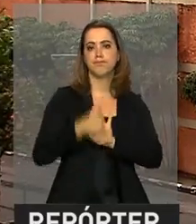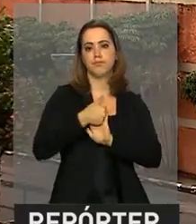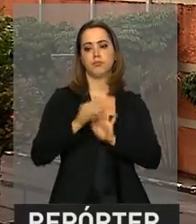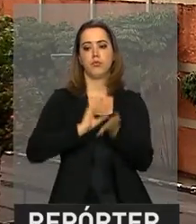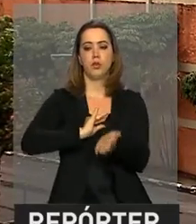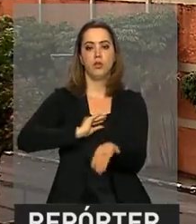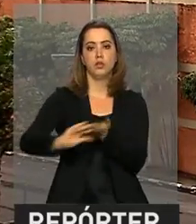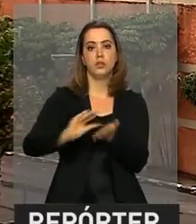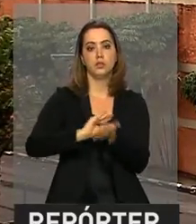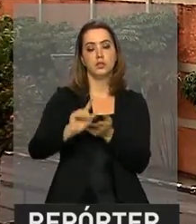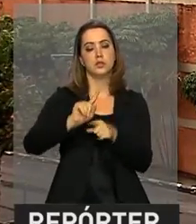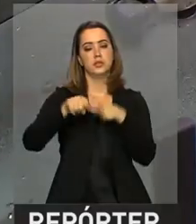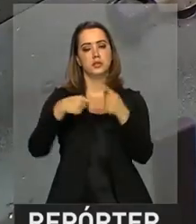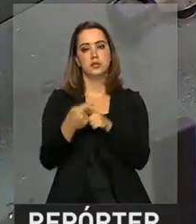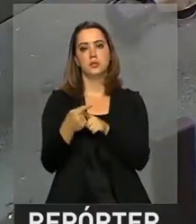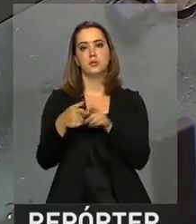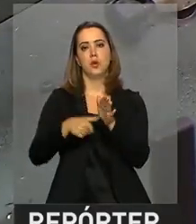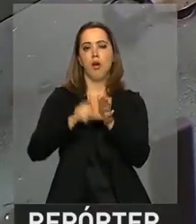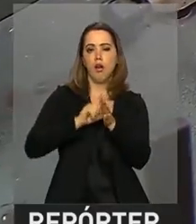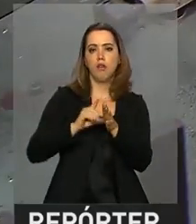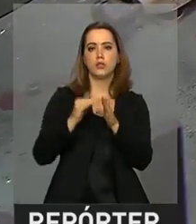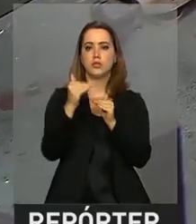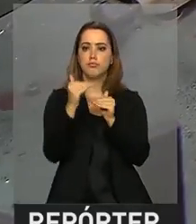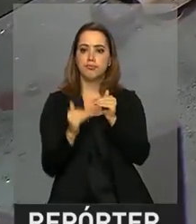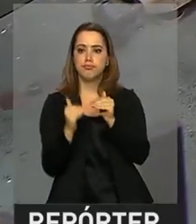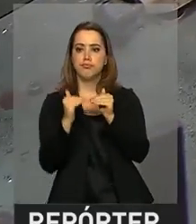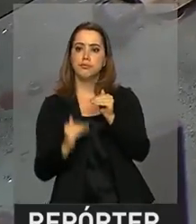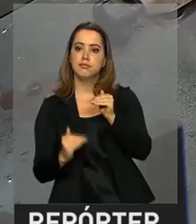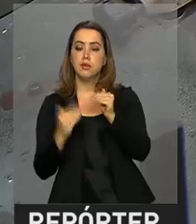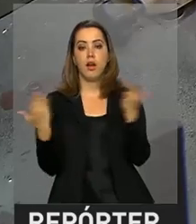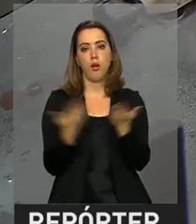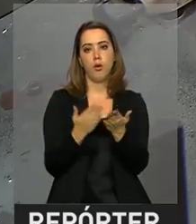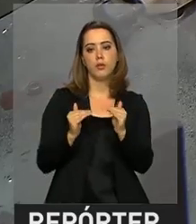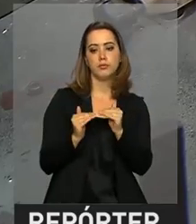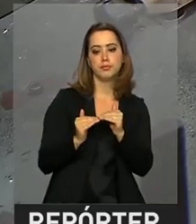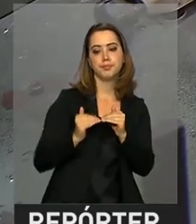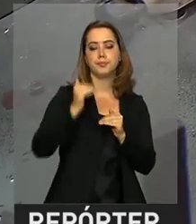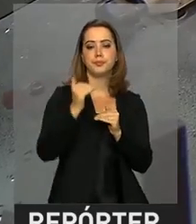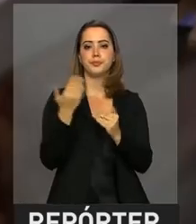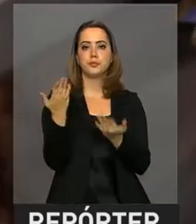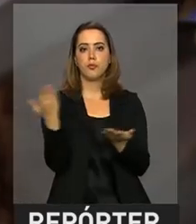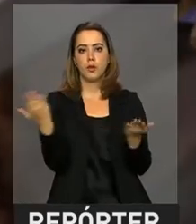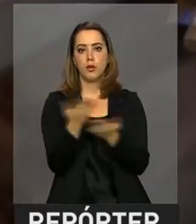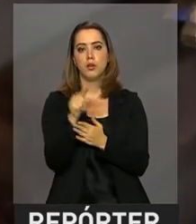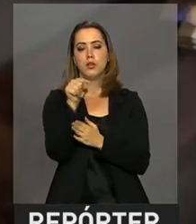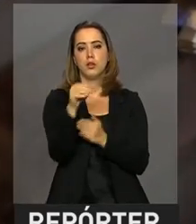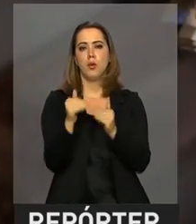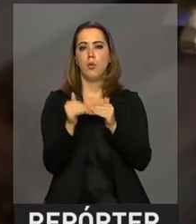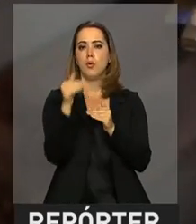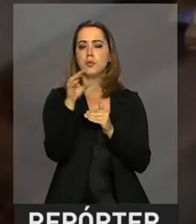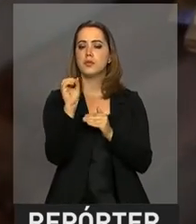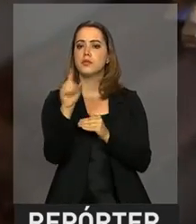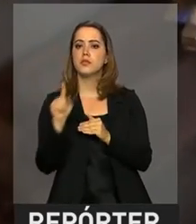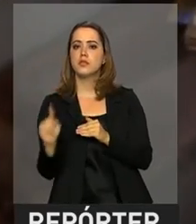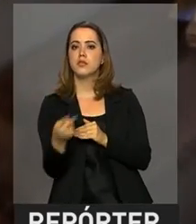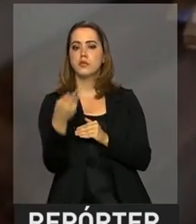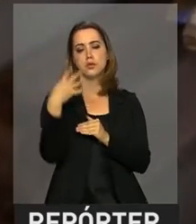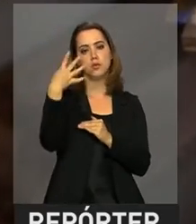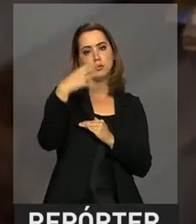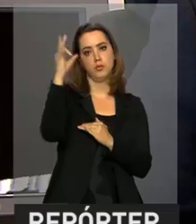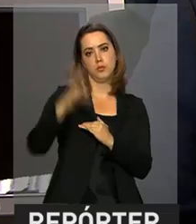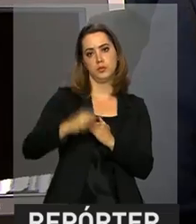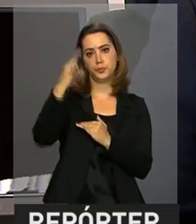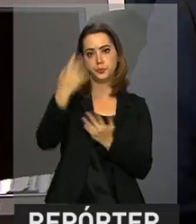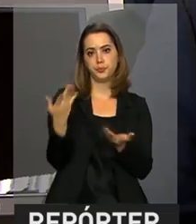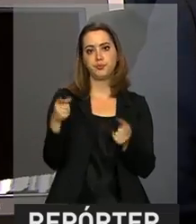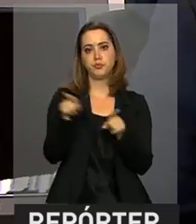de 10 trimestres de queda. Entre o primeiro e o segundo trimestre de 2016, o aumento foi de